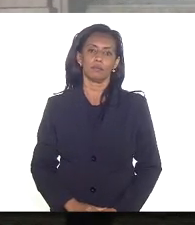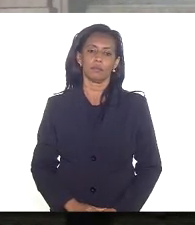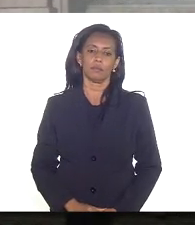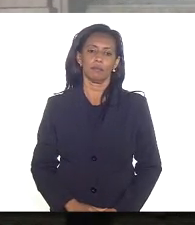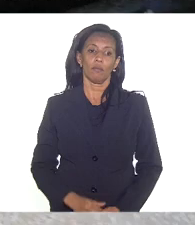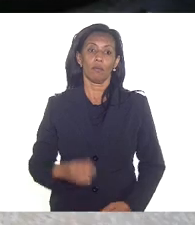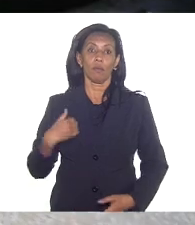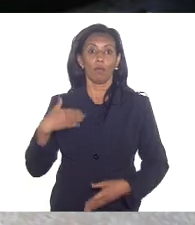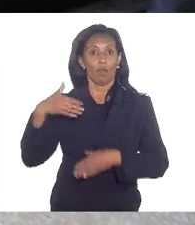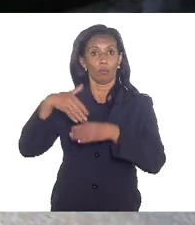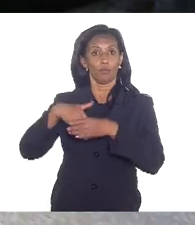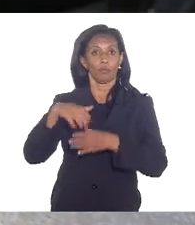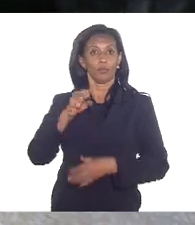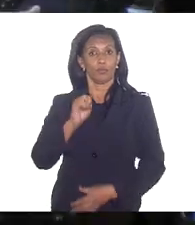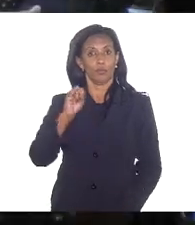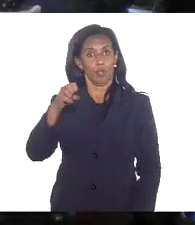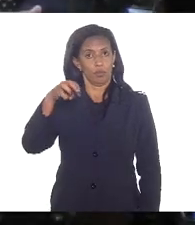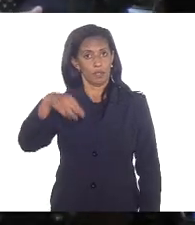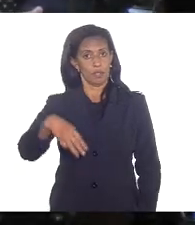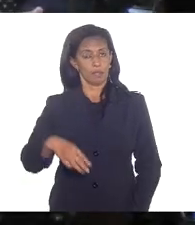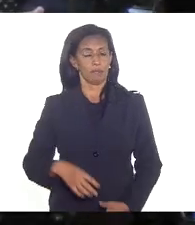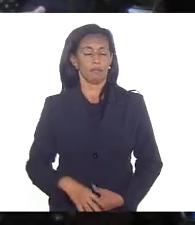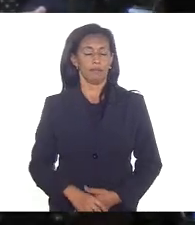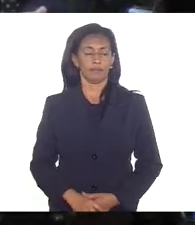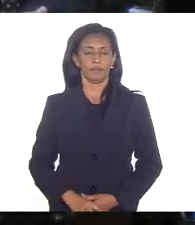Oi pode sim seu presente